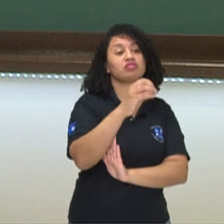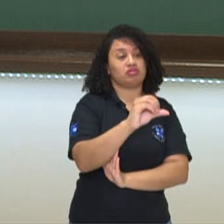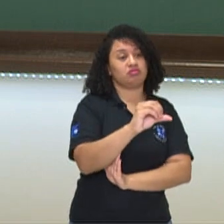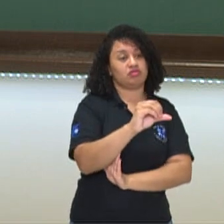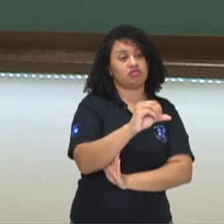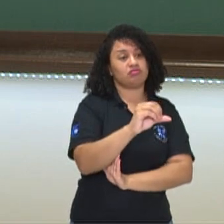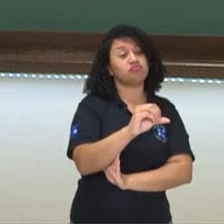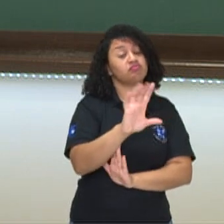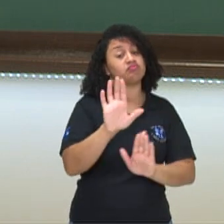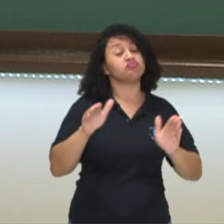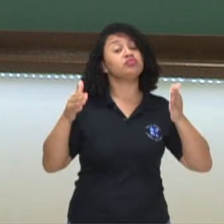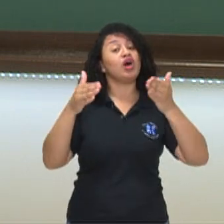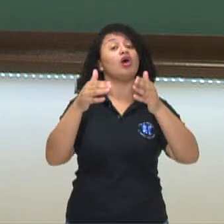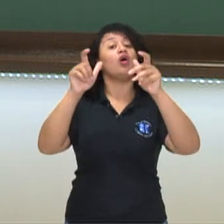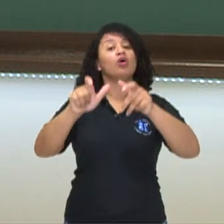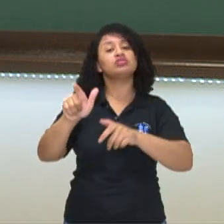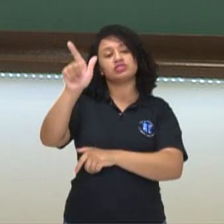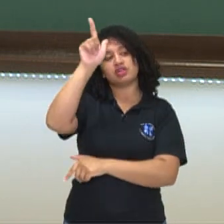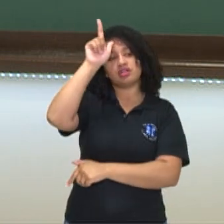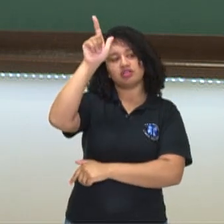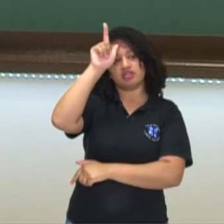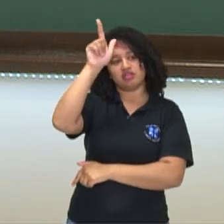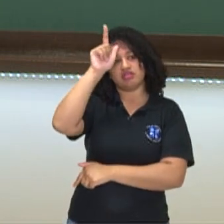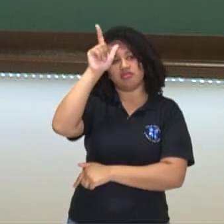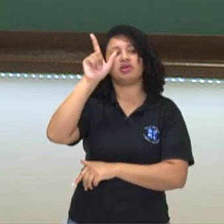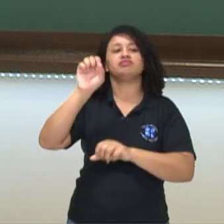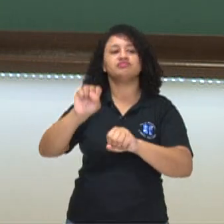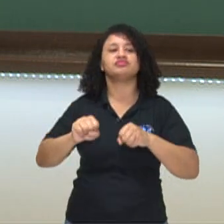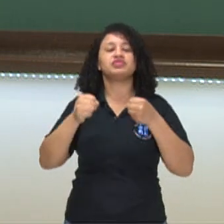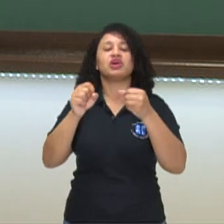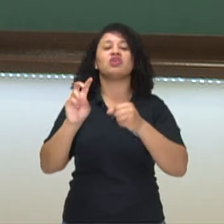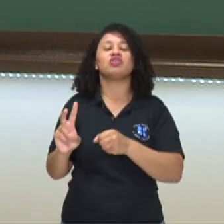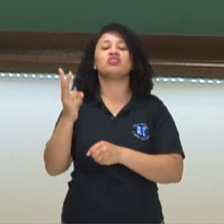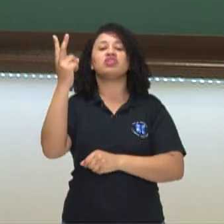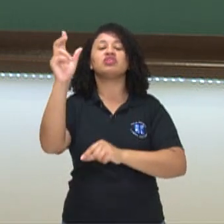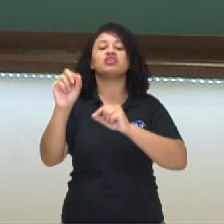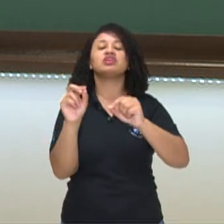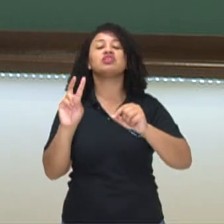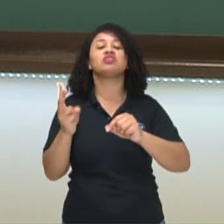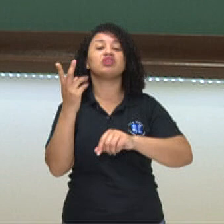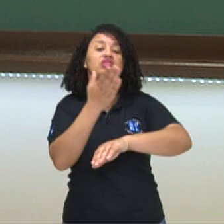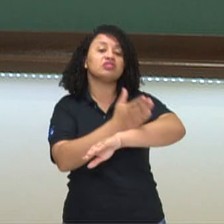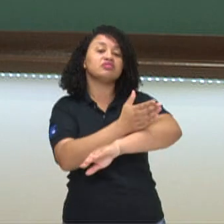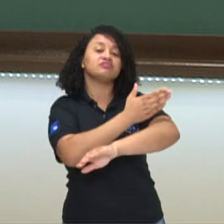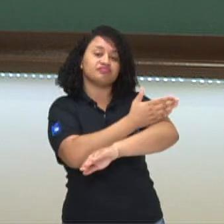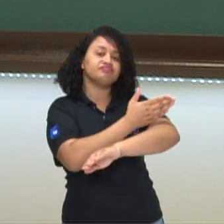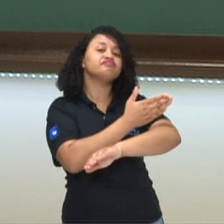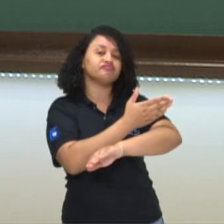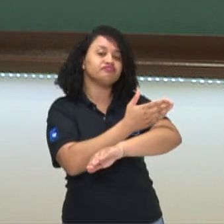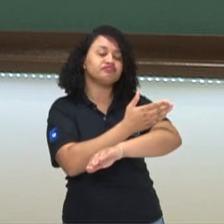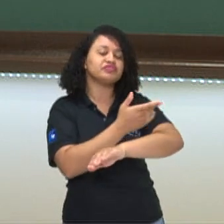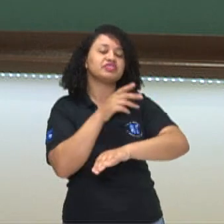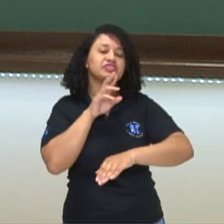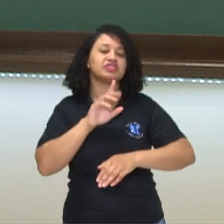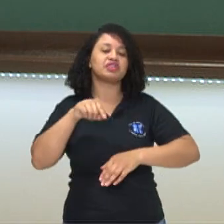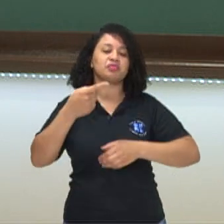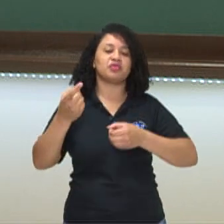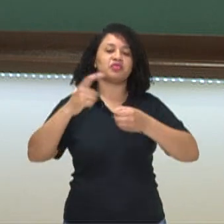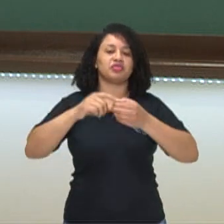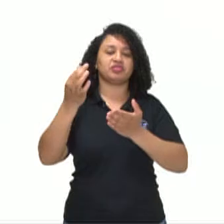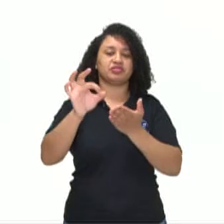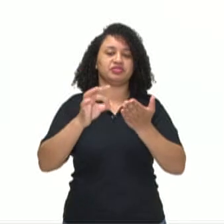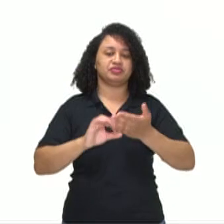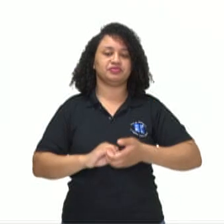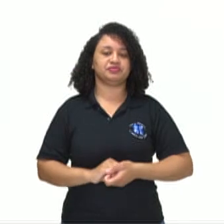XIX, exclusivamente na Alemanha, defendia a manutenção dos valores medievais. A gente volta para fazer a